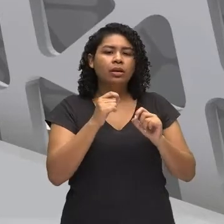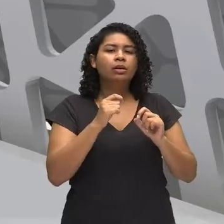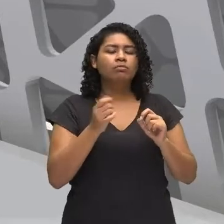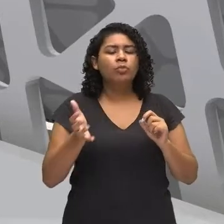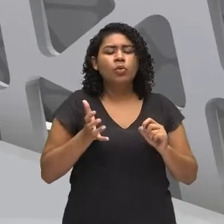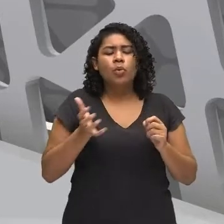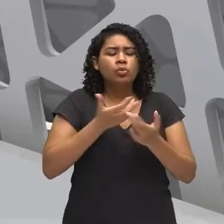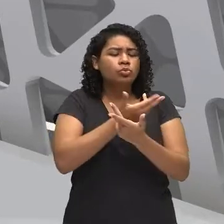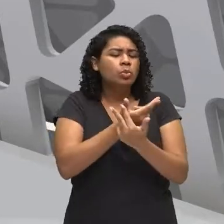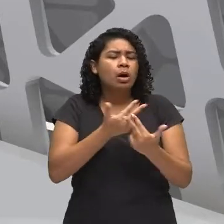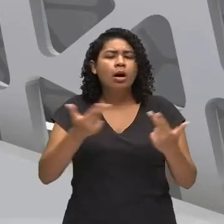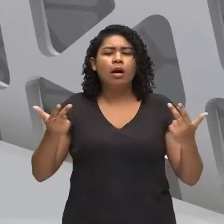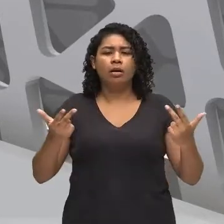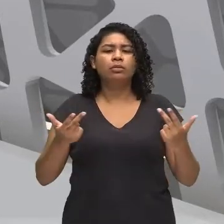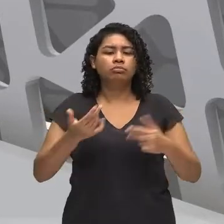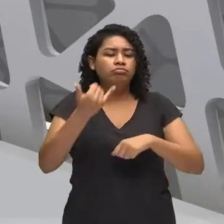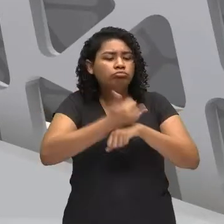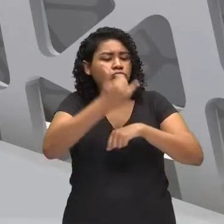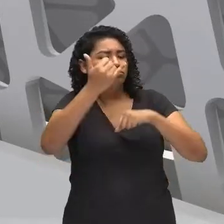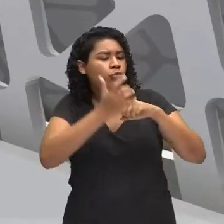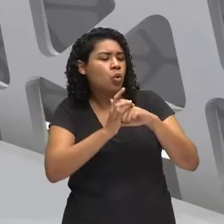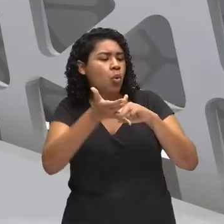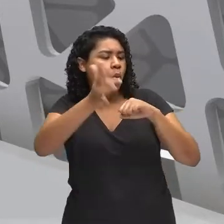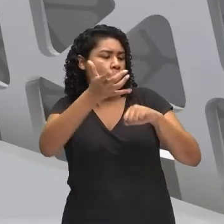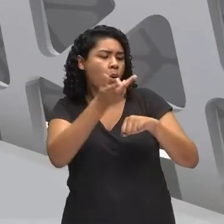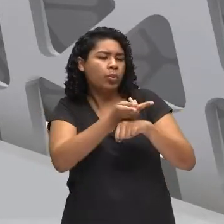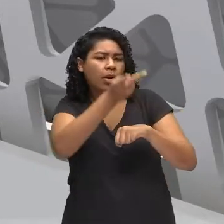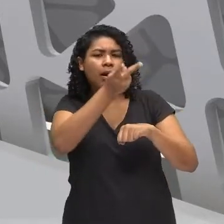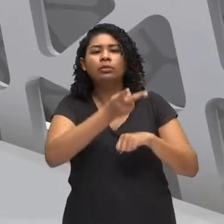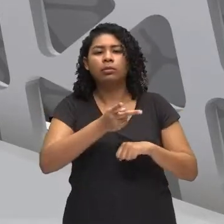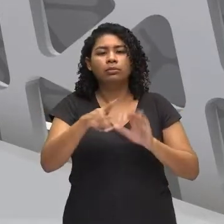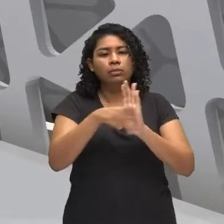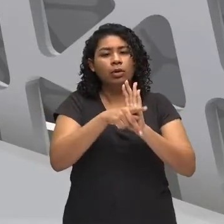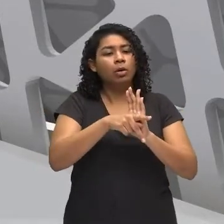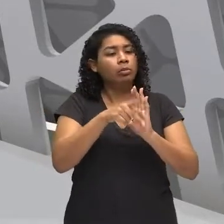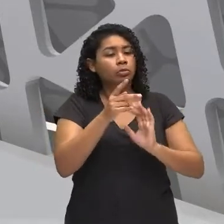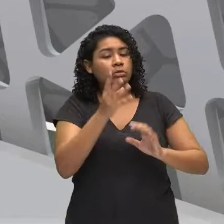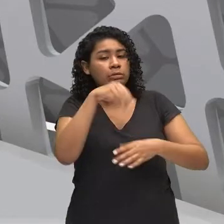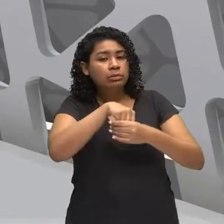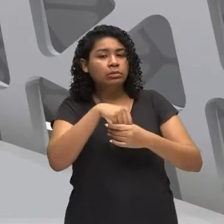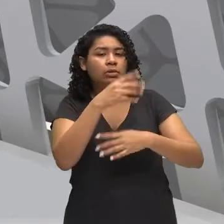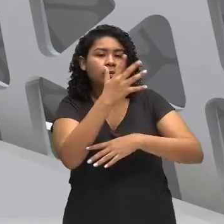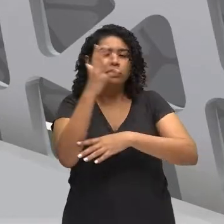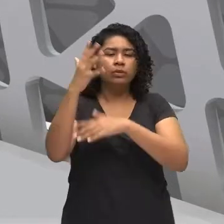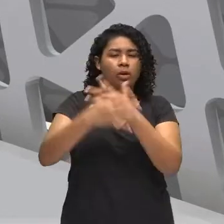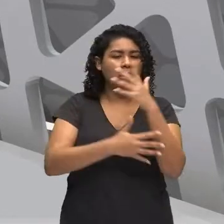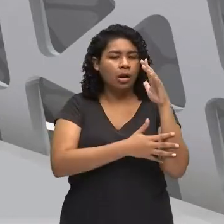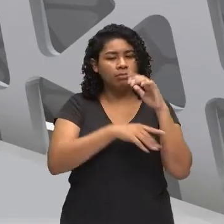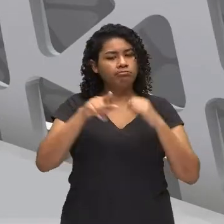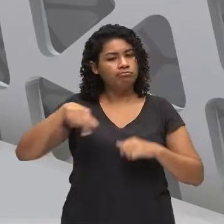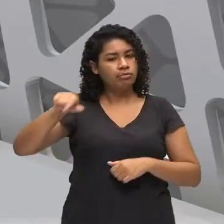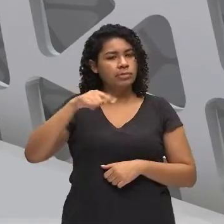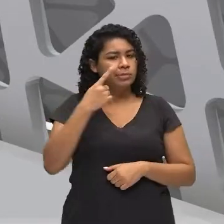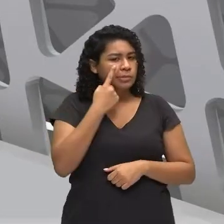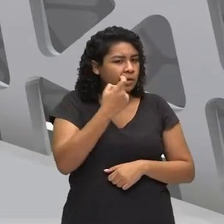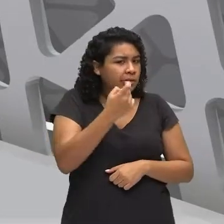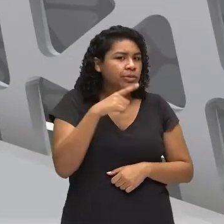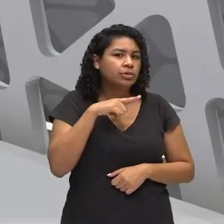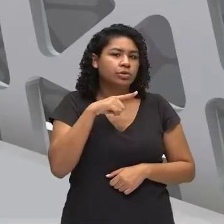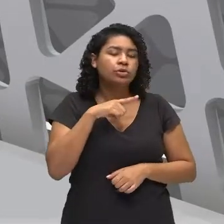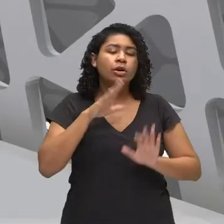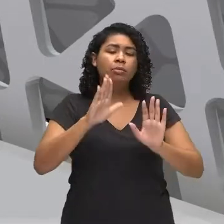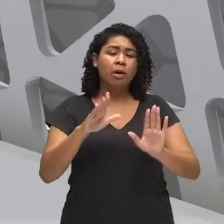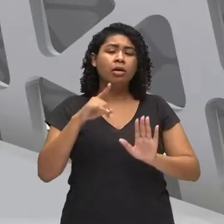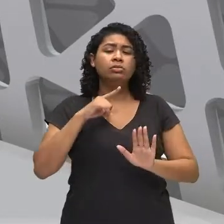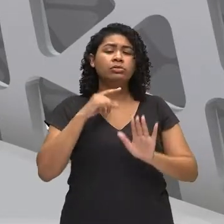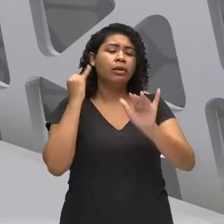metais preciosos, mas a verdade é que a gente viu que apesar das diversas lendas que eram contadas